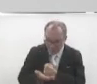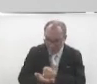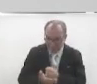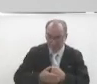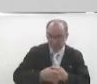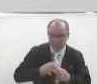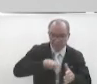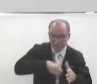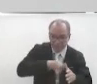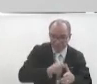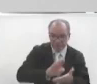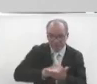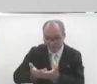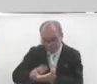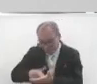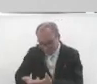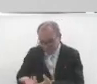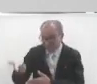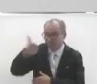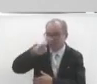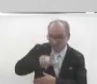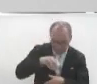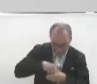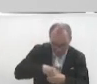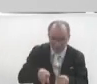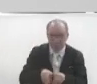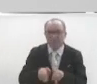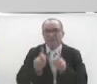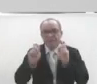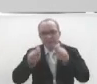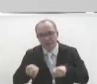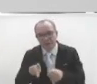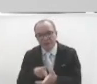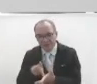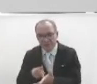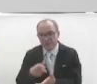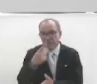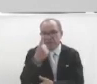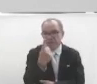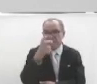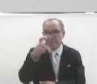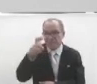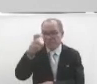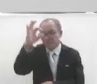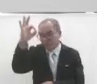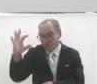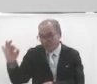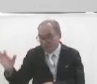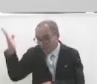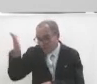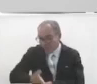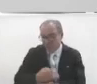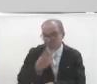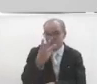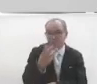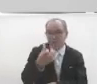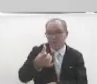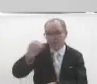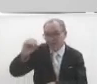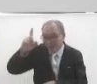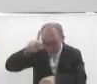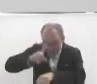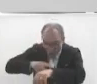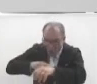gestão nutricionista intérprete de libras novamente a quinze por cento para especialização com no mínimo 360